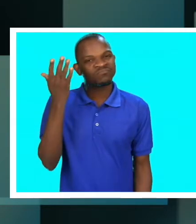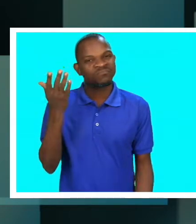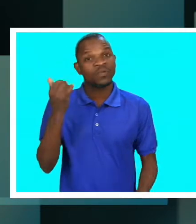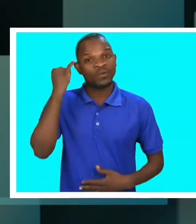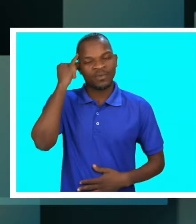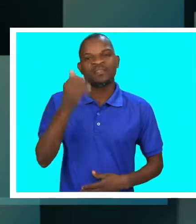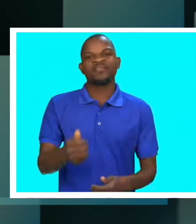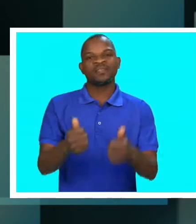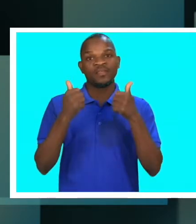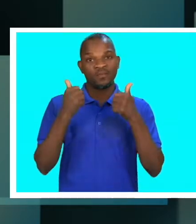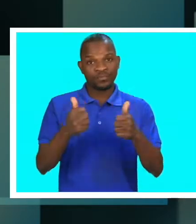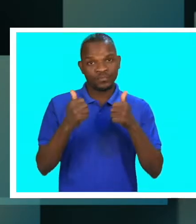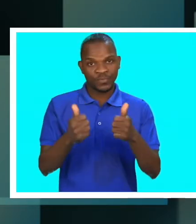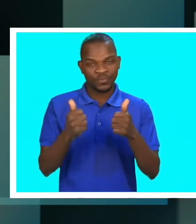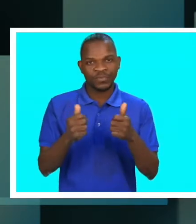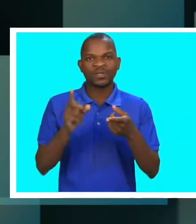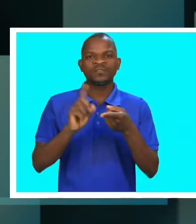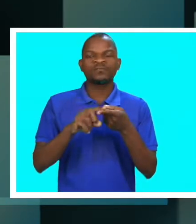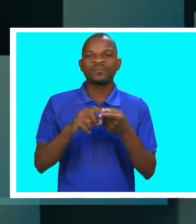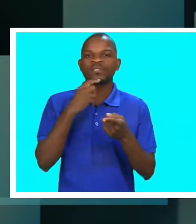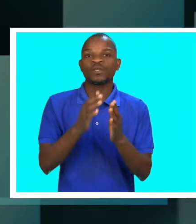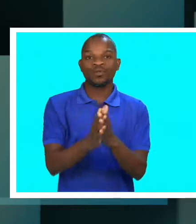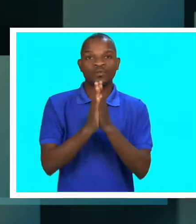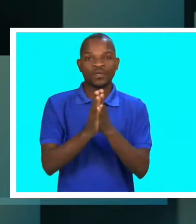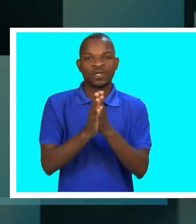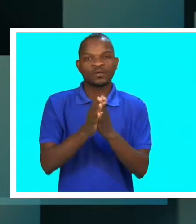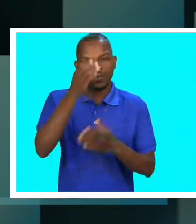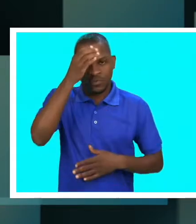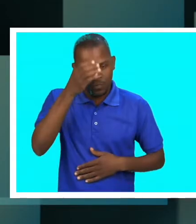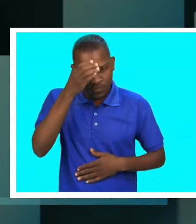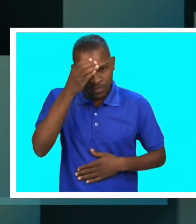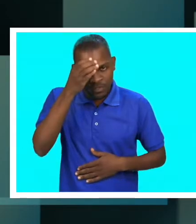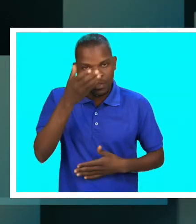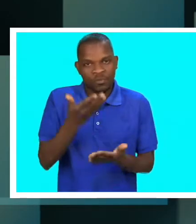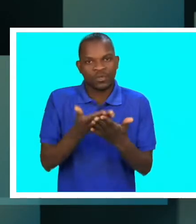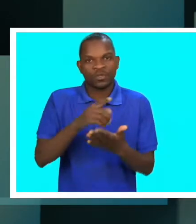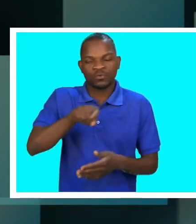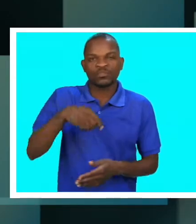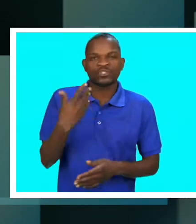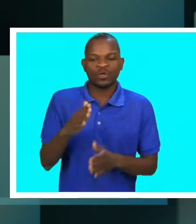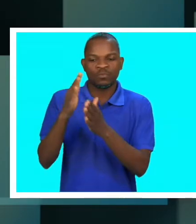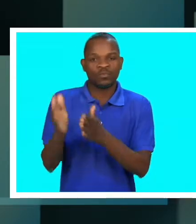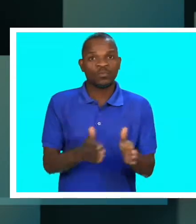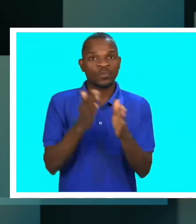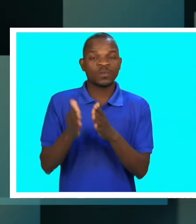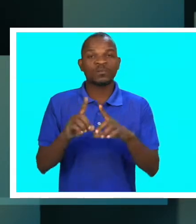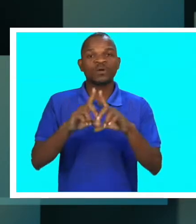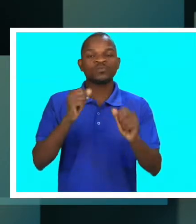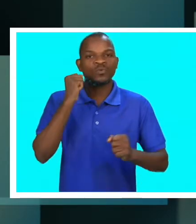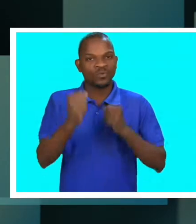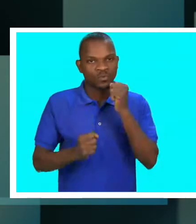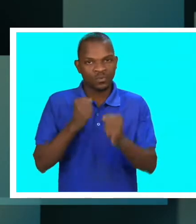Acho uma ideia ótima e agradecer essa confiança que nos deram e podermos organizar